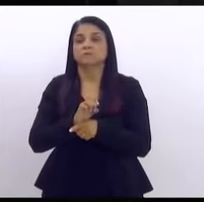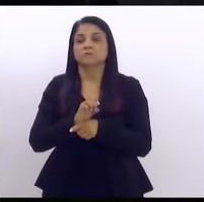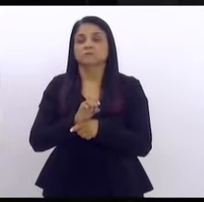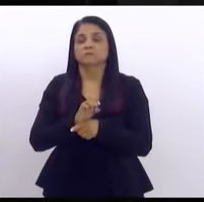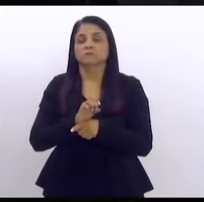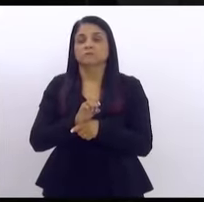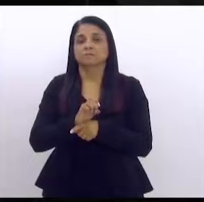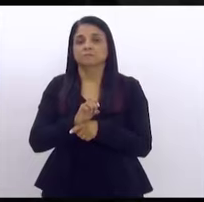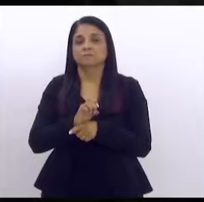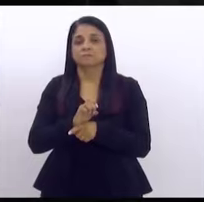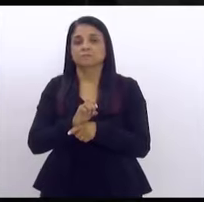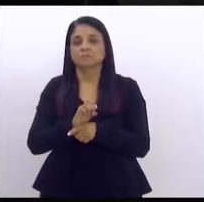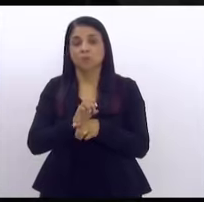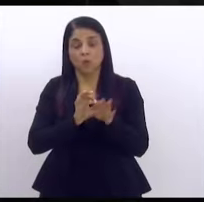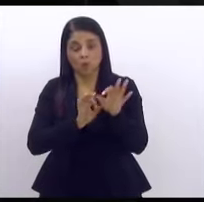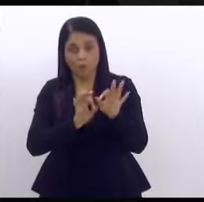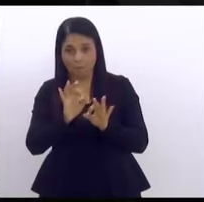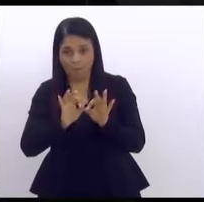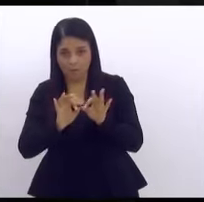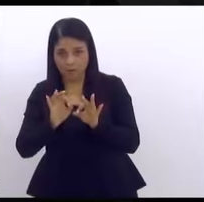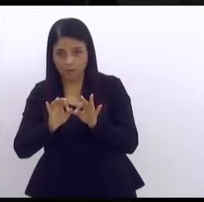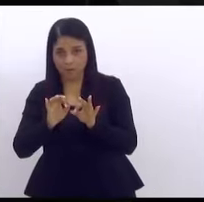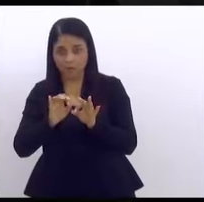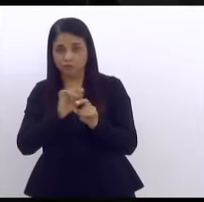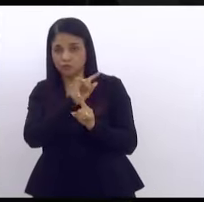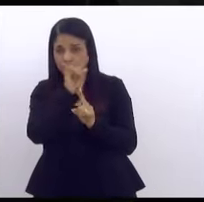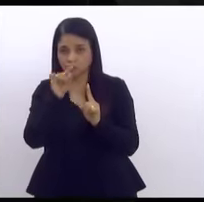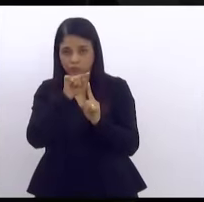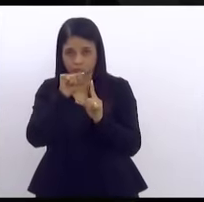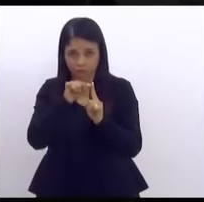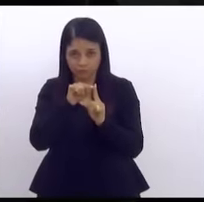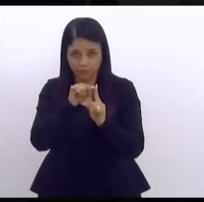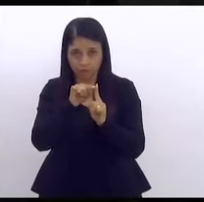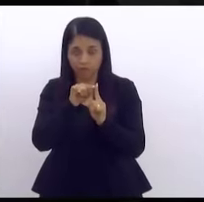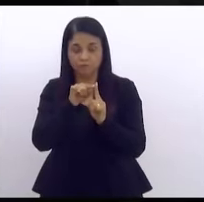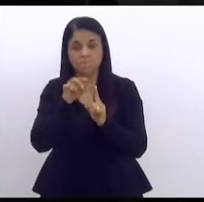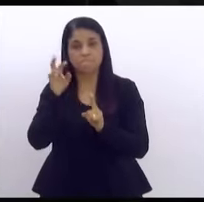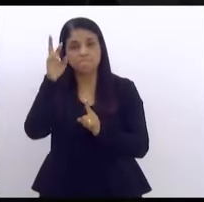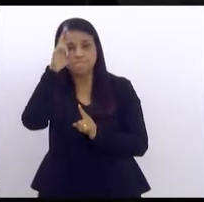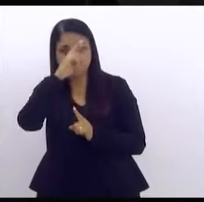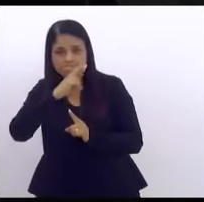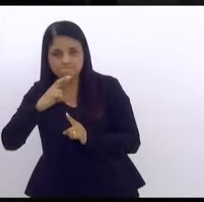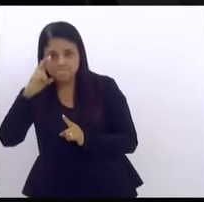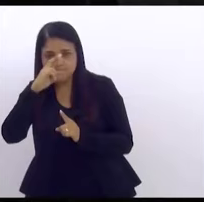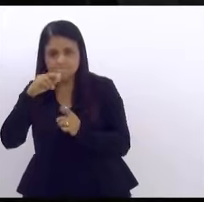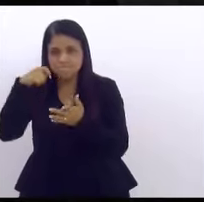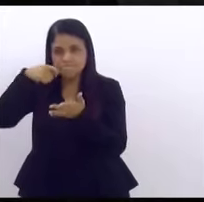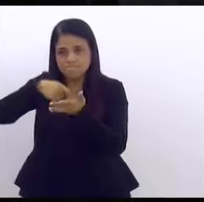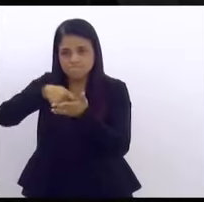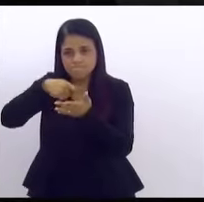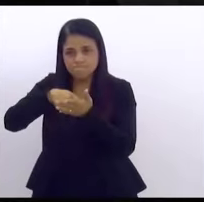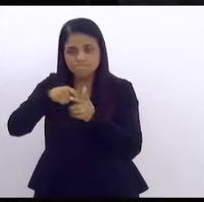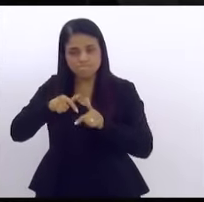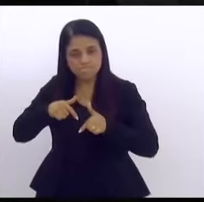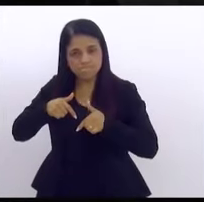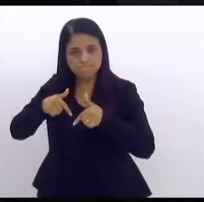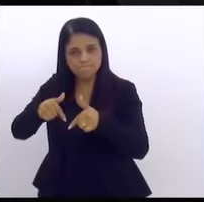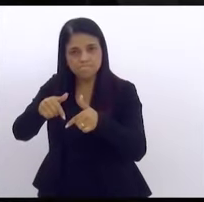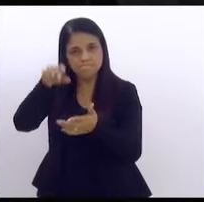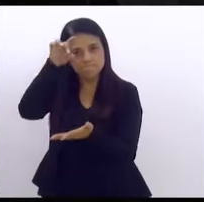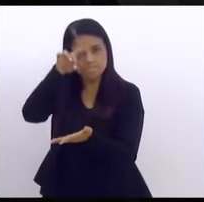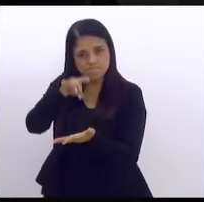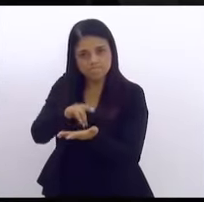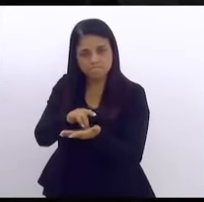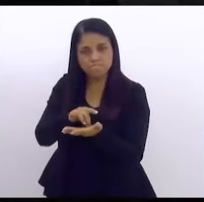inexiste. Então, por ser um plano de intenções, devemos monitorar e cobrar sua implementação